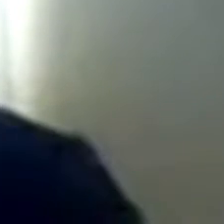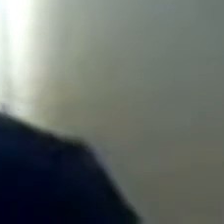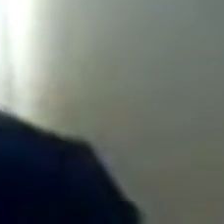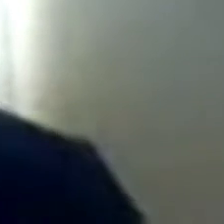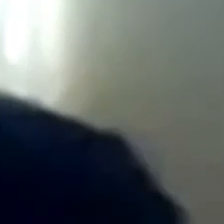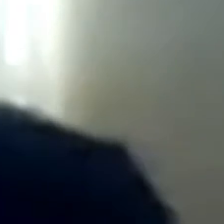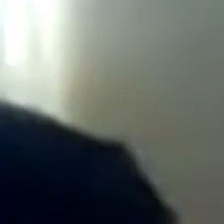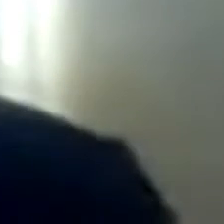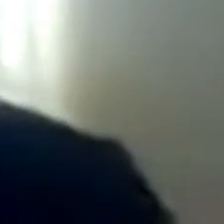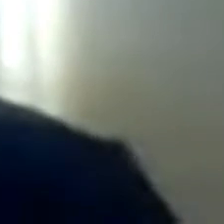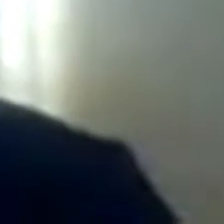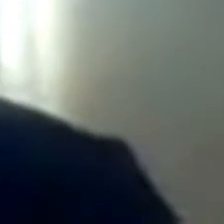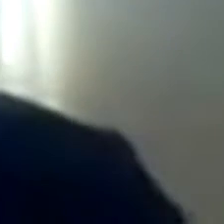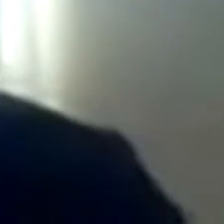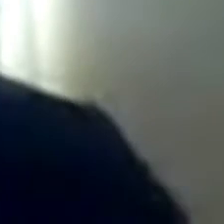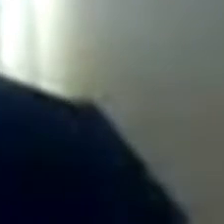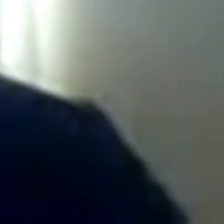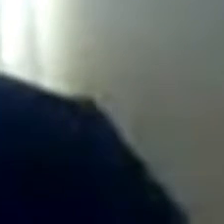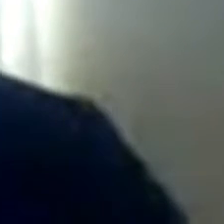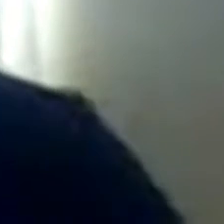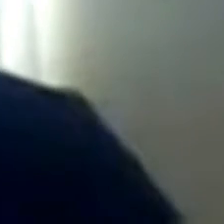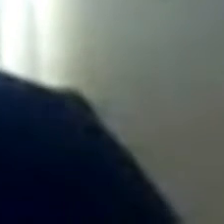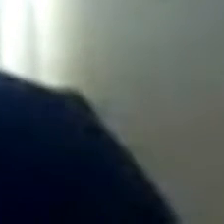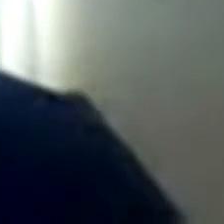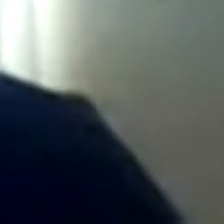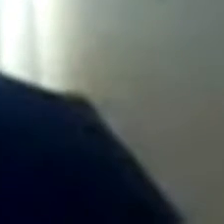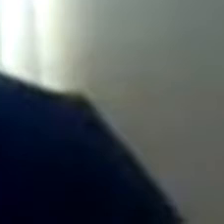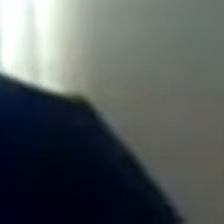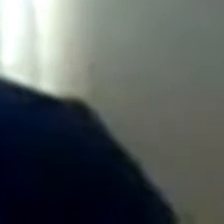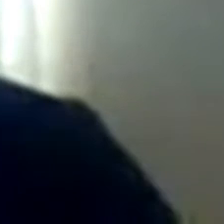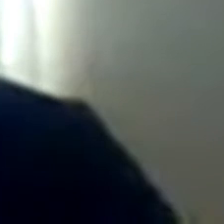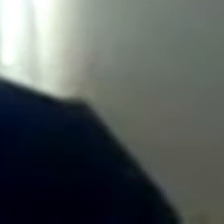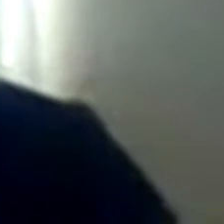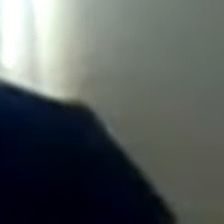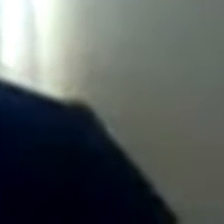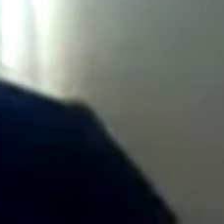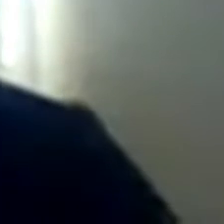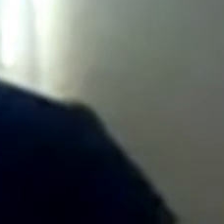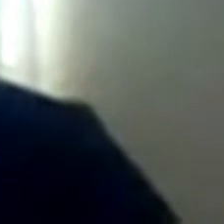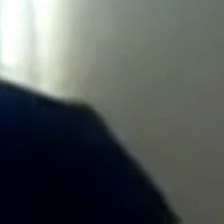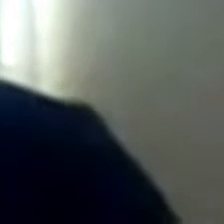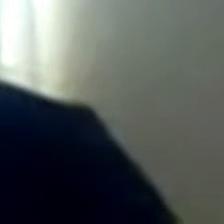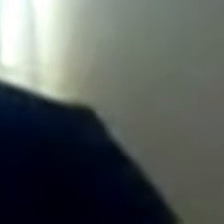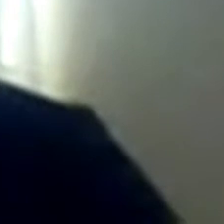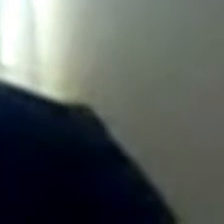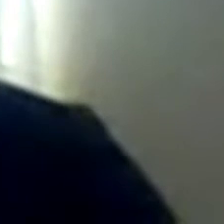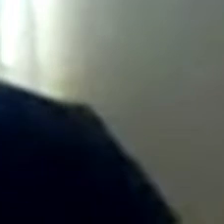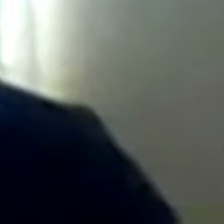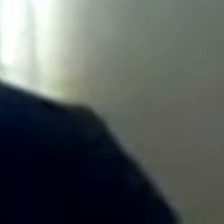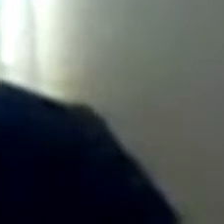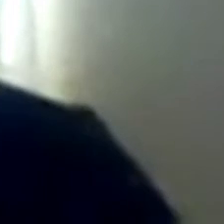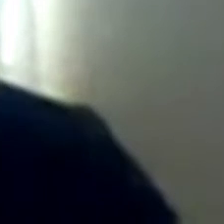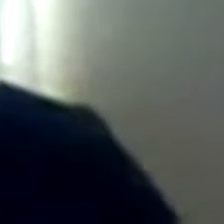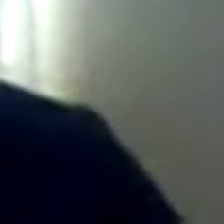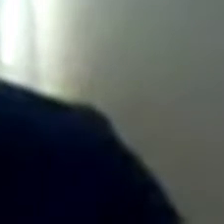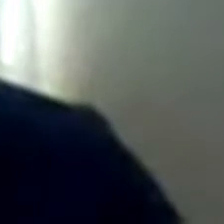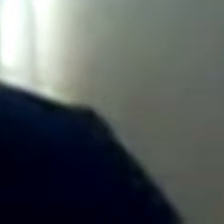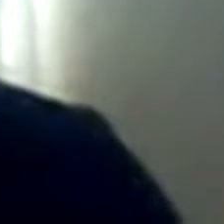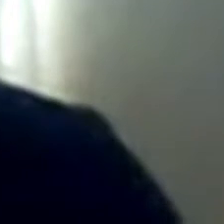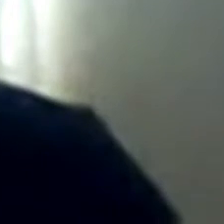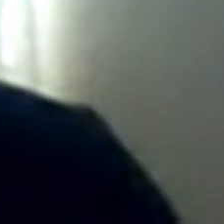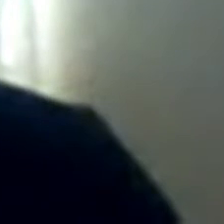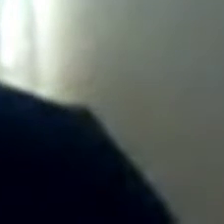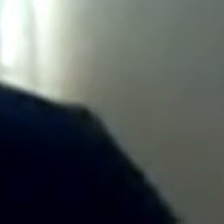públicas. Né? Só que para pensar assim e aprofundar essas ações com a população em situação de rua,